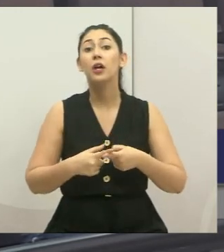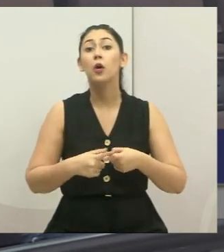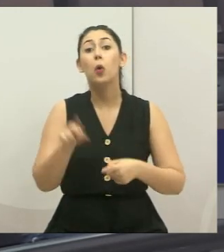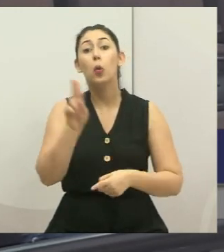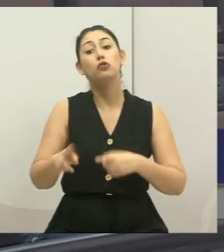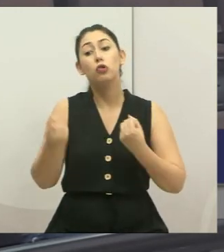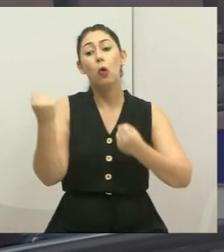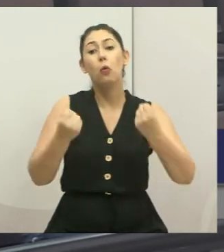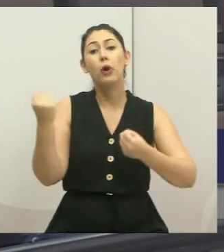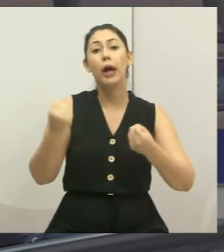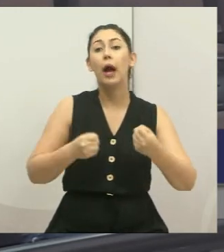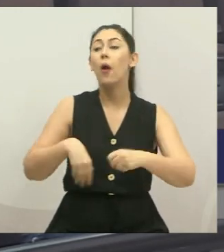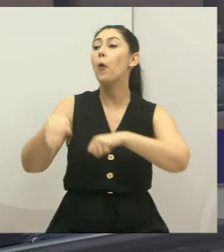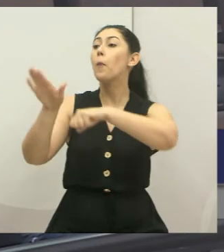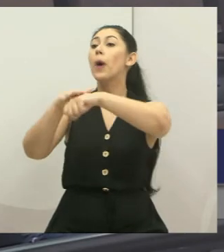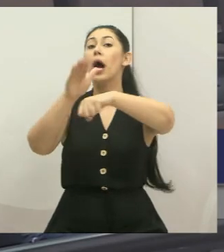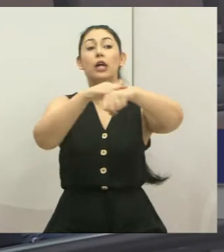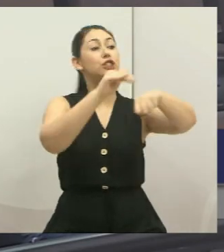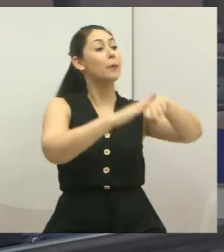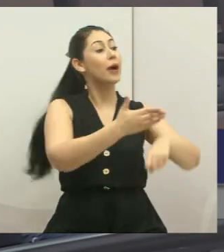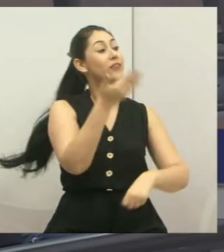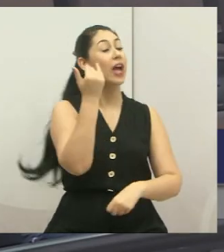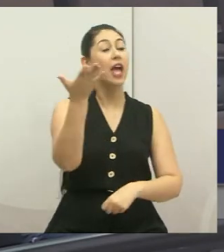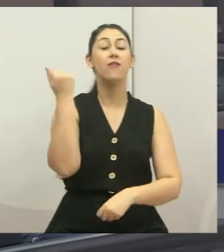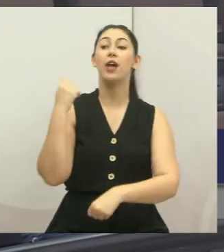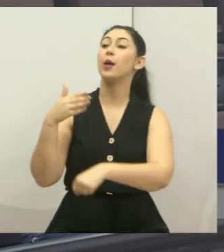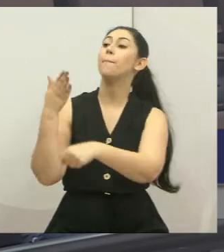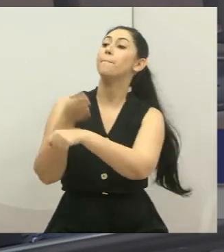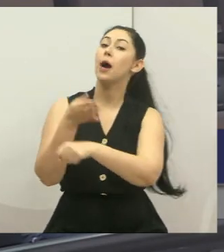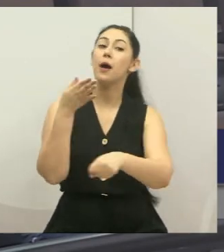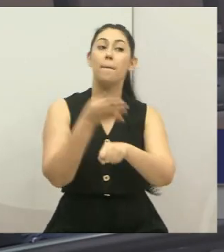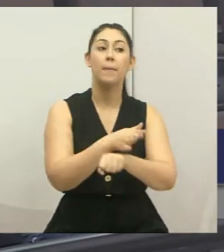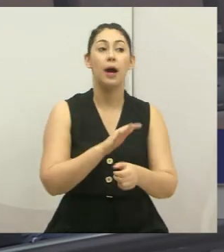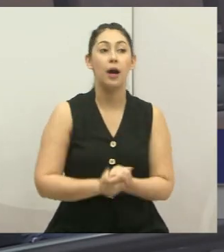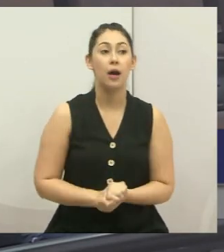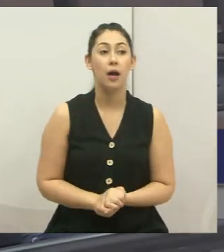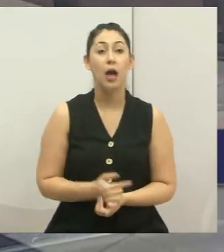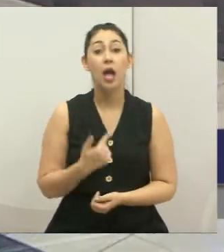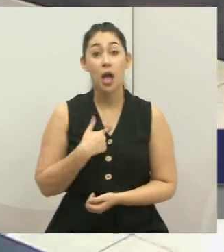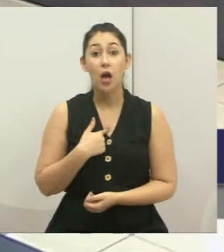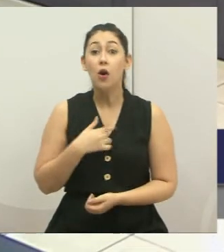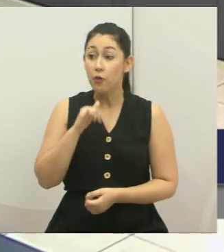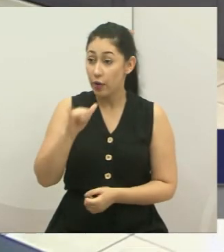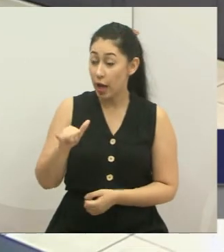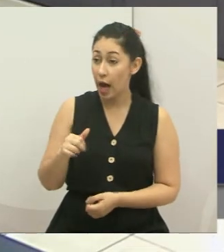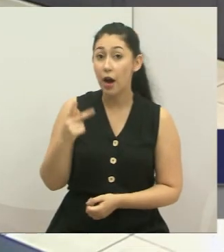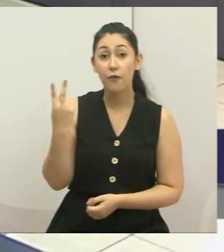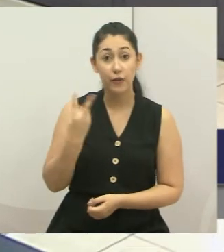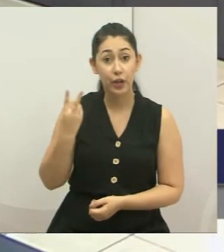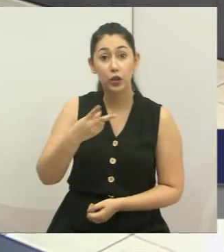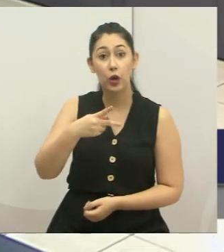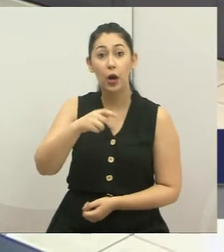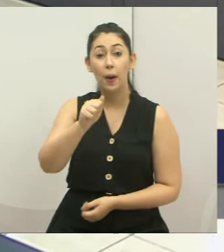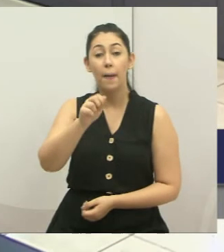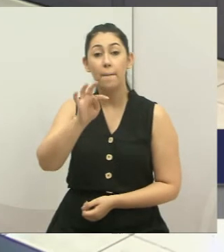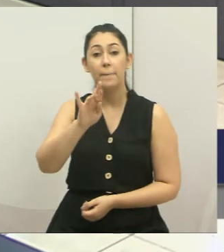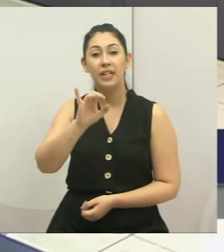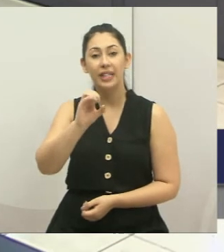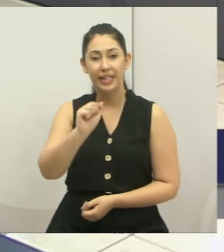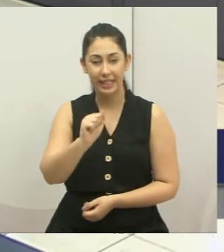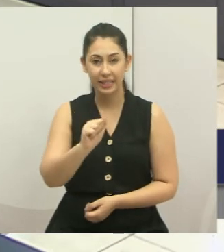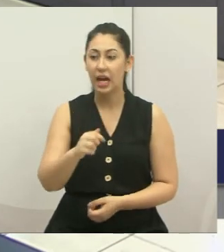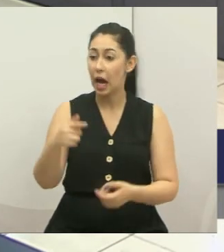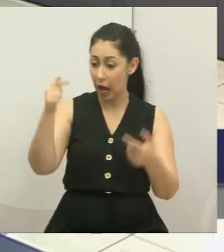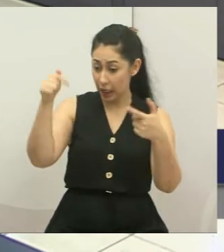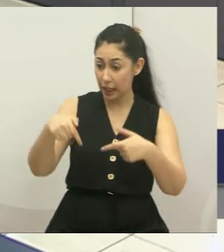aí para a rua também? Os vereadores também, uma crítica, vou elogiar a Patrícia que está presente aqui, e são 13 vereadores. Está